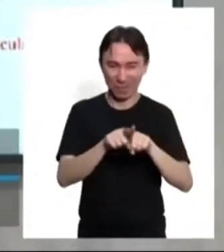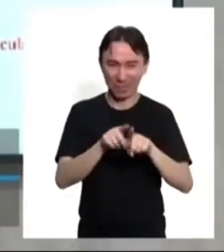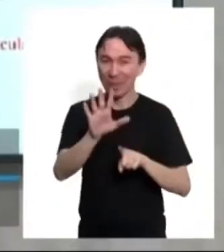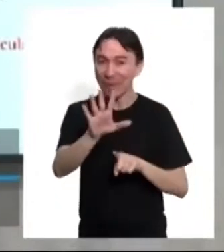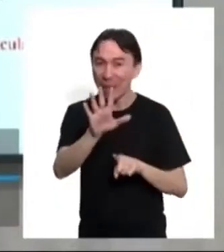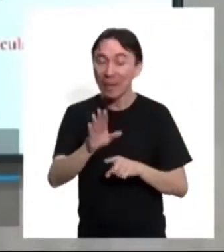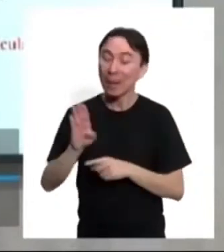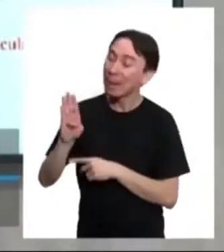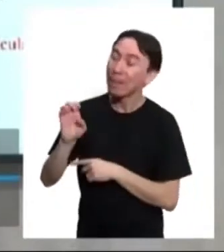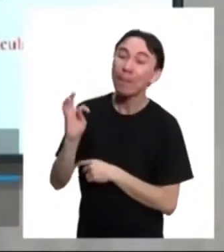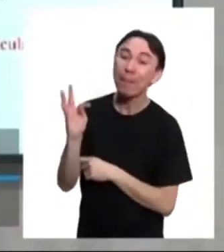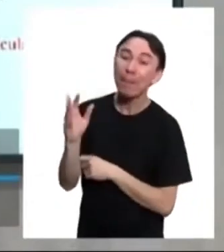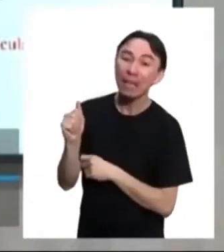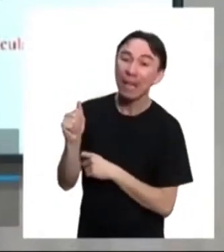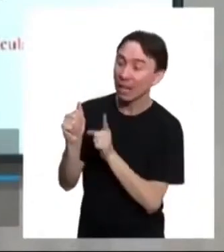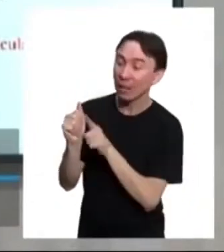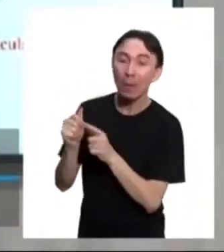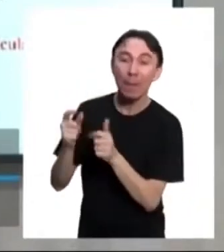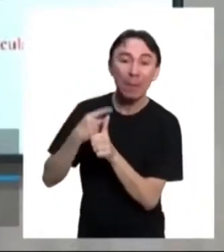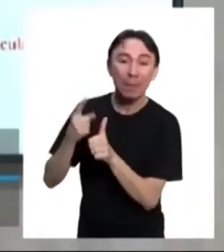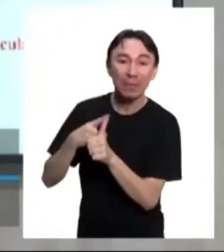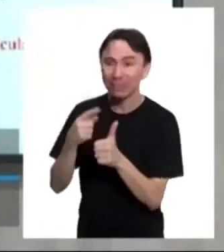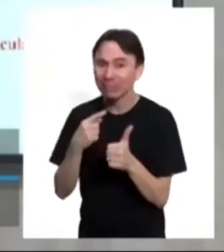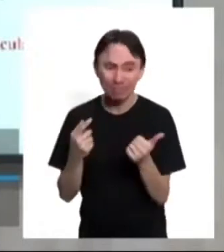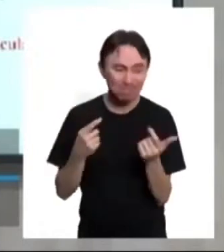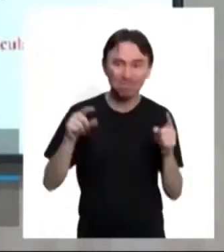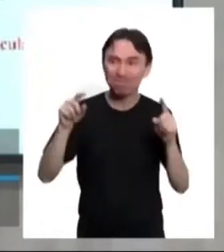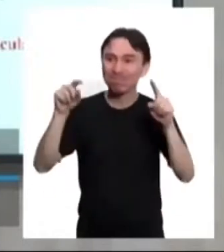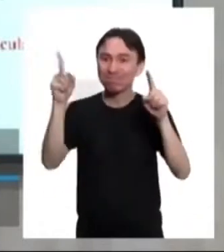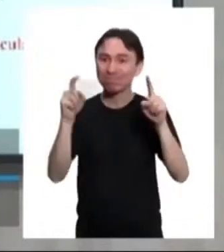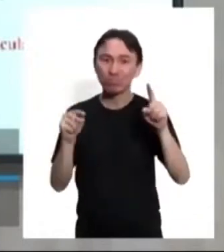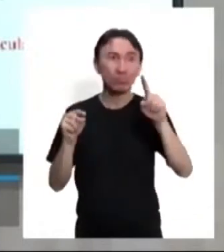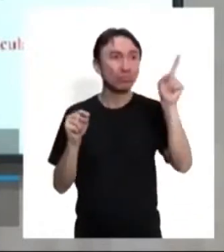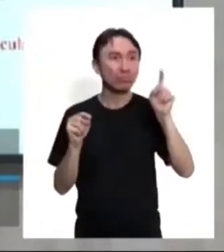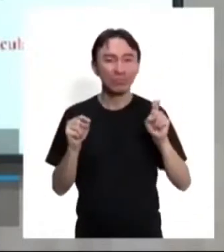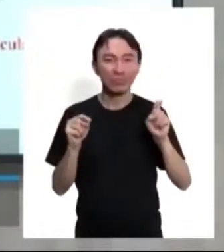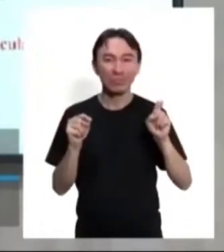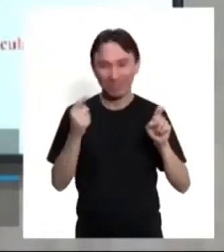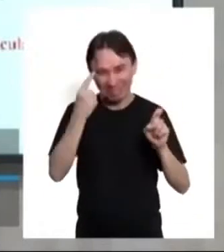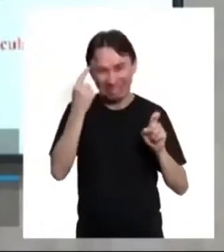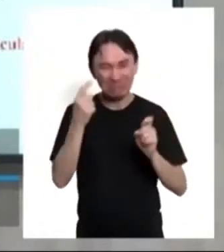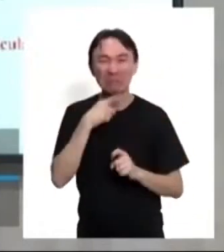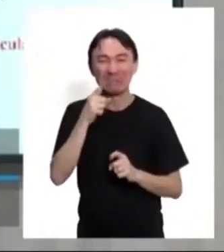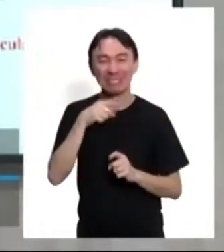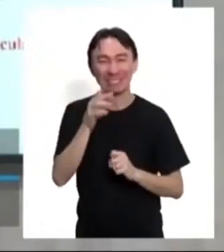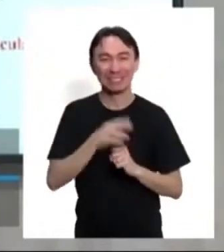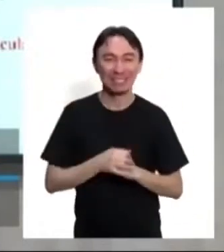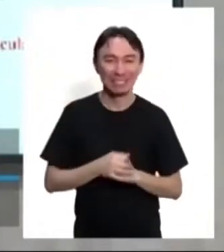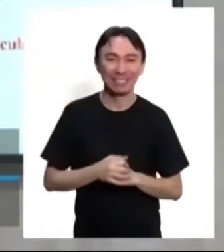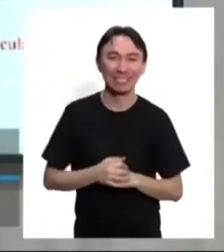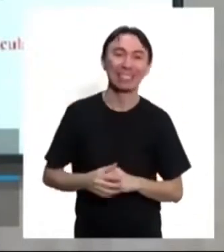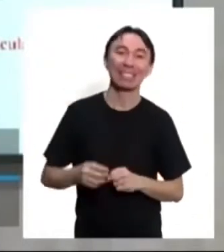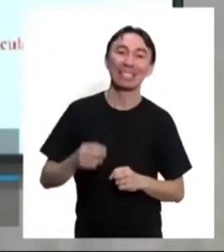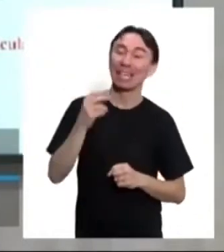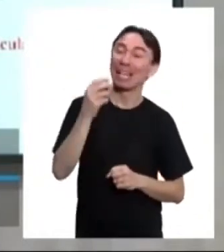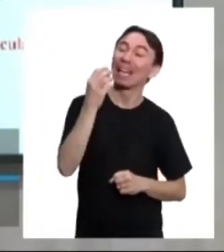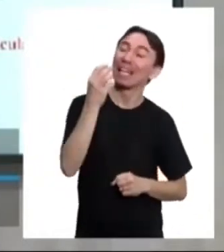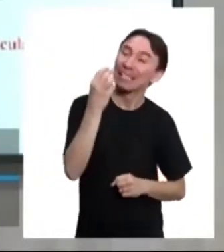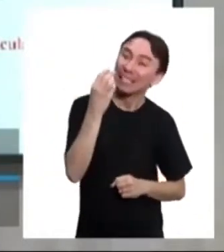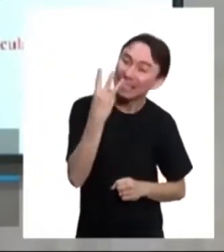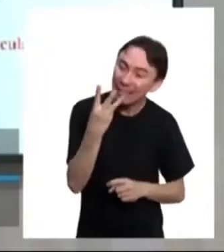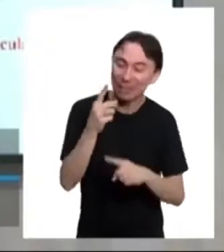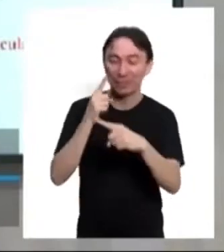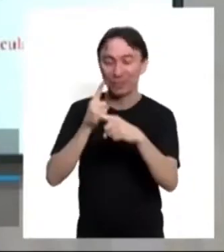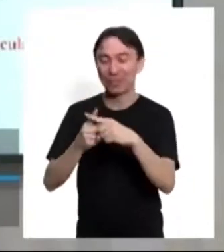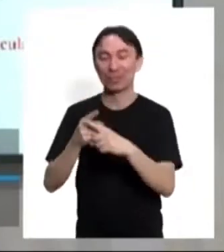beta primeiro, eu não conseguiria, porque eu ficava com duas incógnitas. Então, vamos lá. 3 vezes 2, eu já